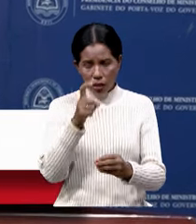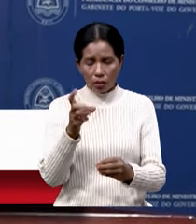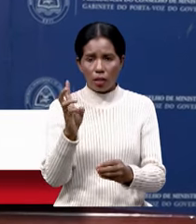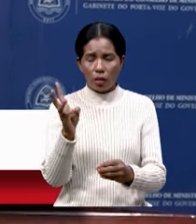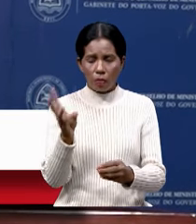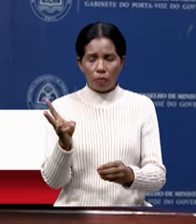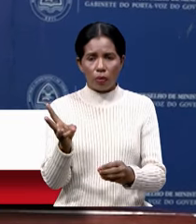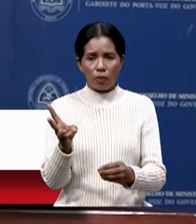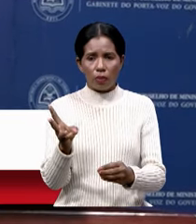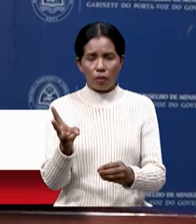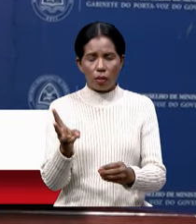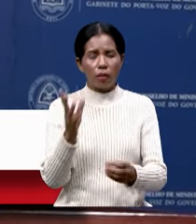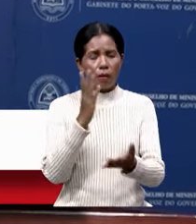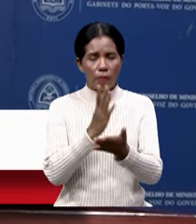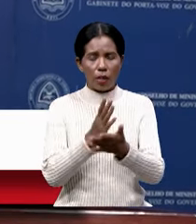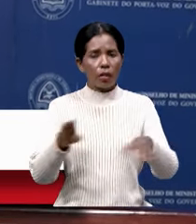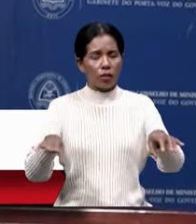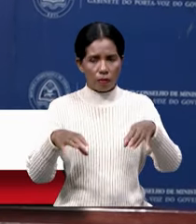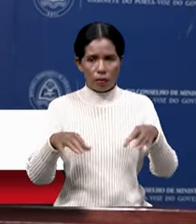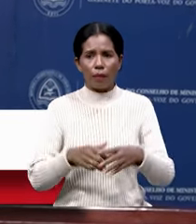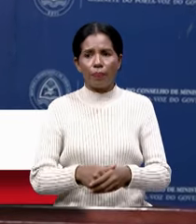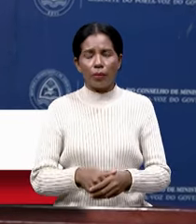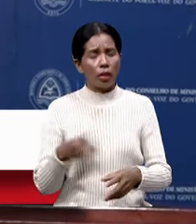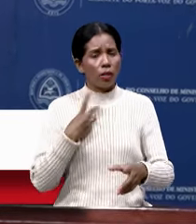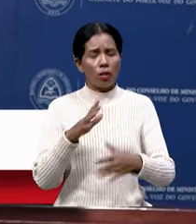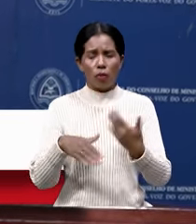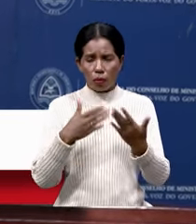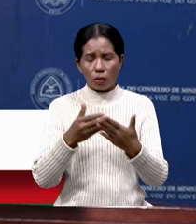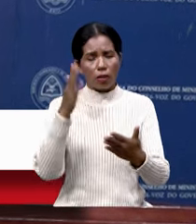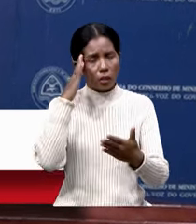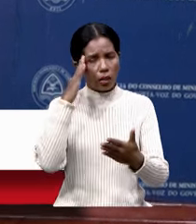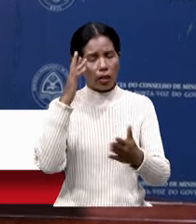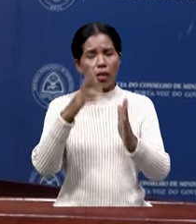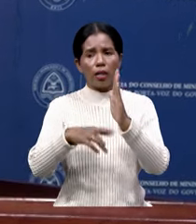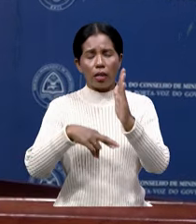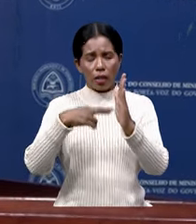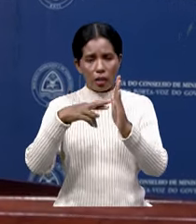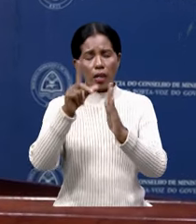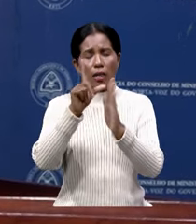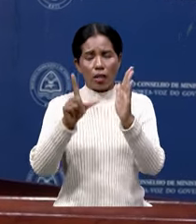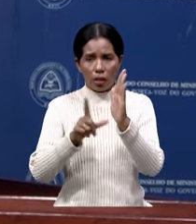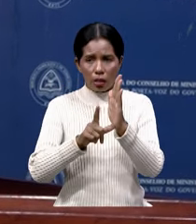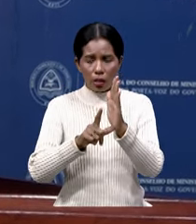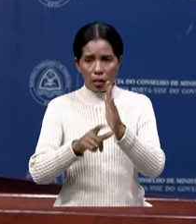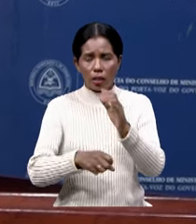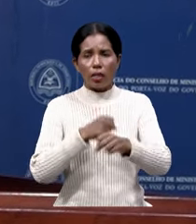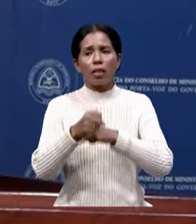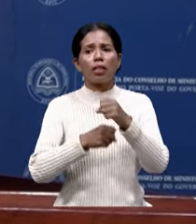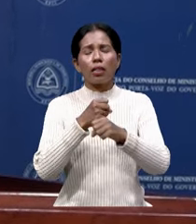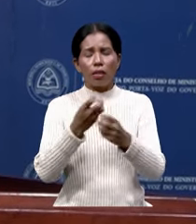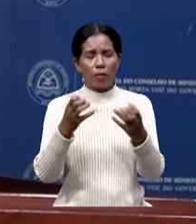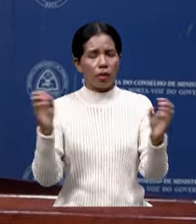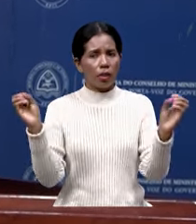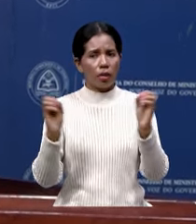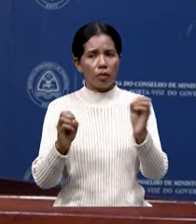anos, ba reforma obrigatória. Então, até nesse regime né, que existe durante o Baraknaran, os